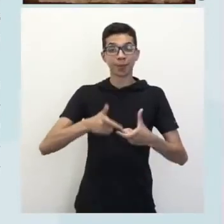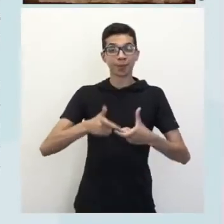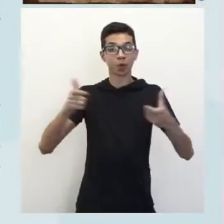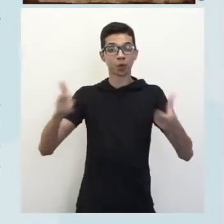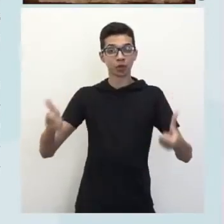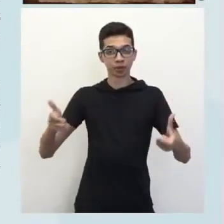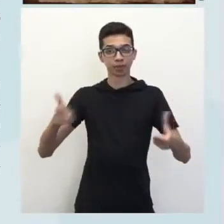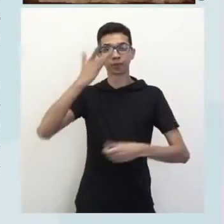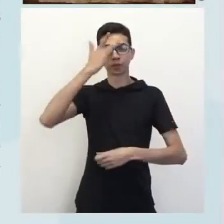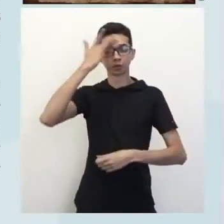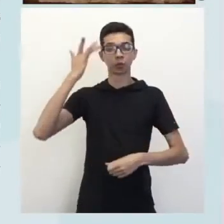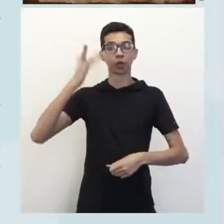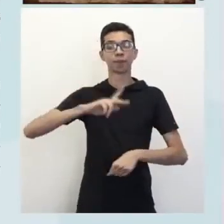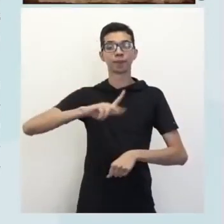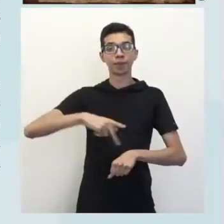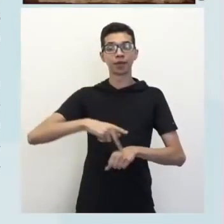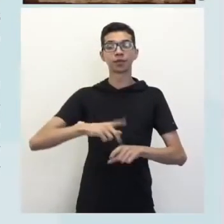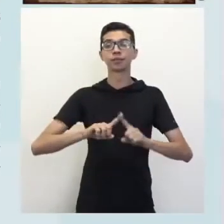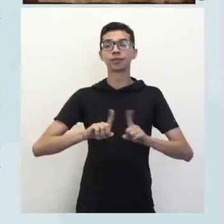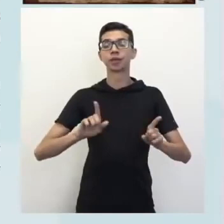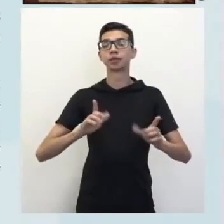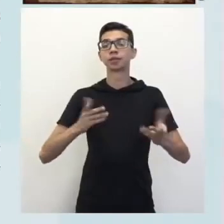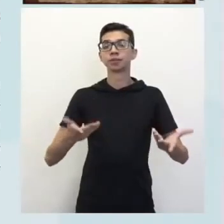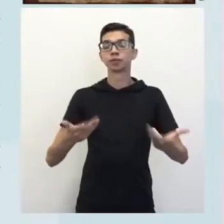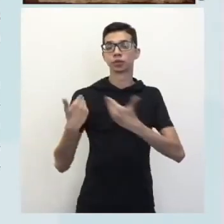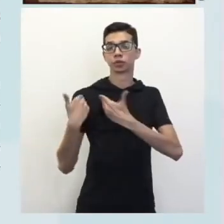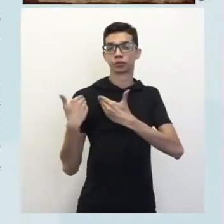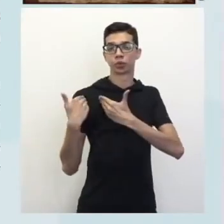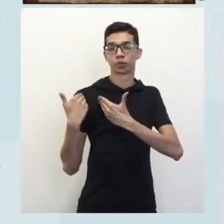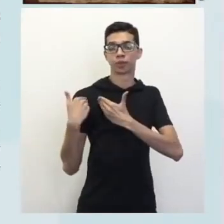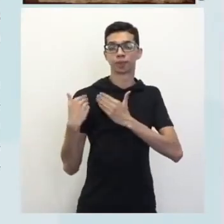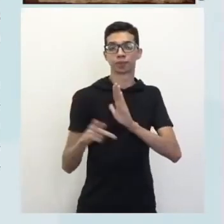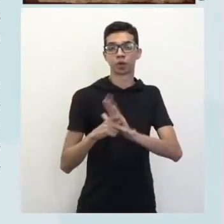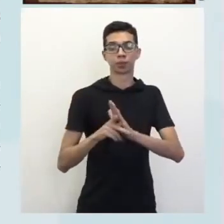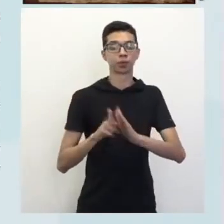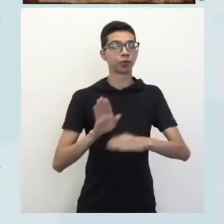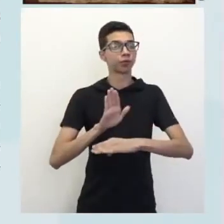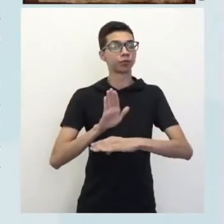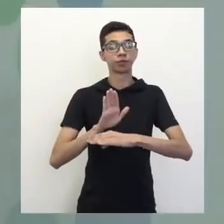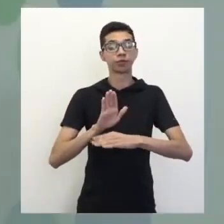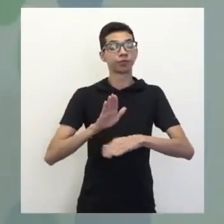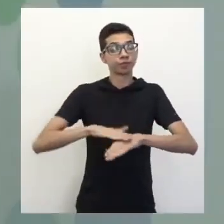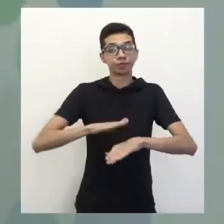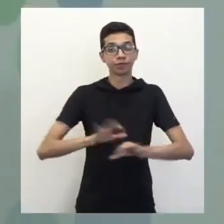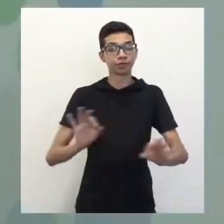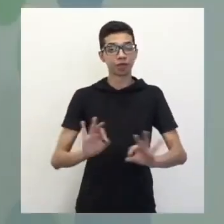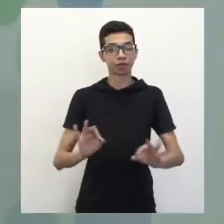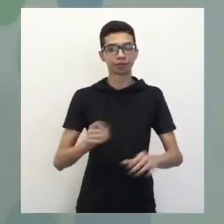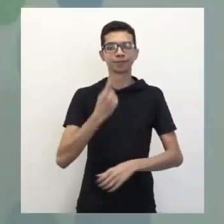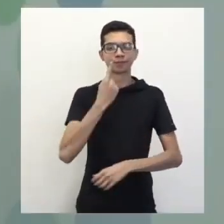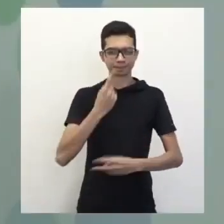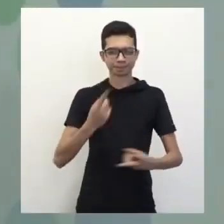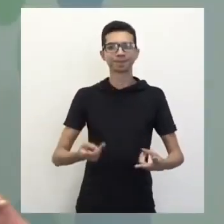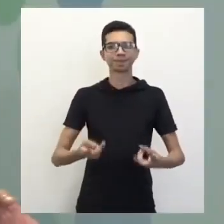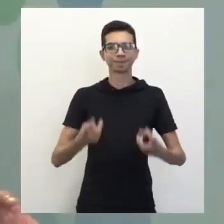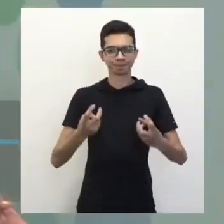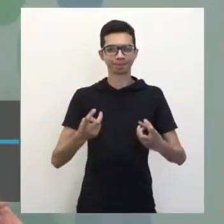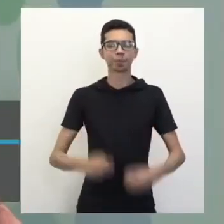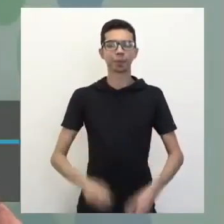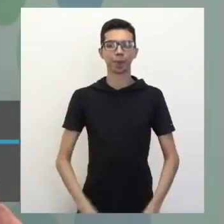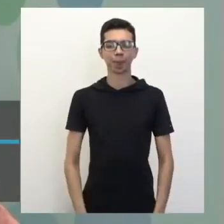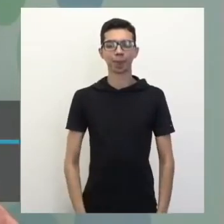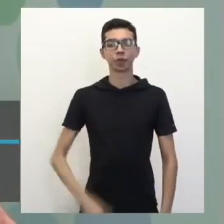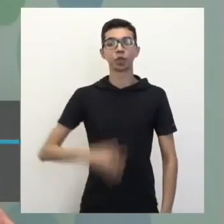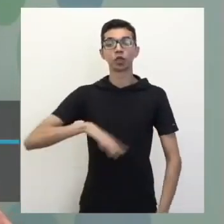nação não cooperou na sua redação. E olha como ela é incisiva nesse momento. Porque a gente tem que